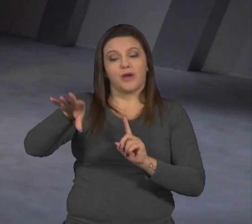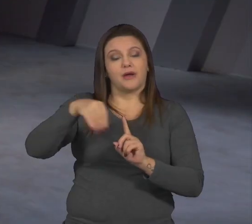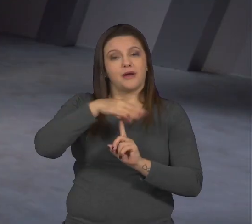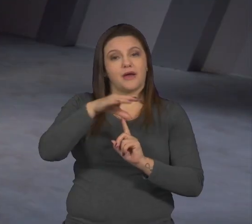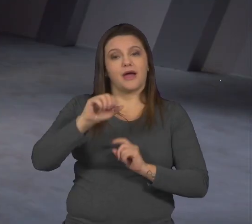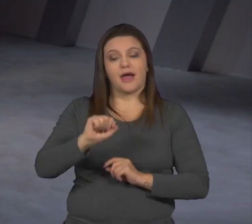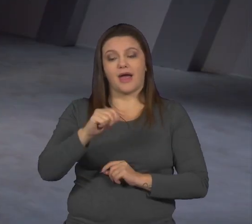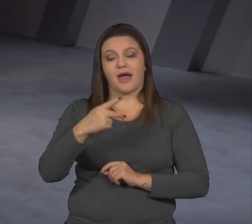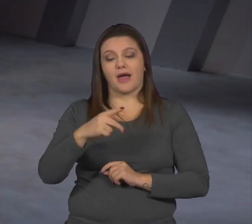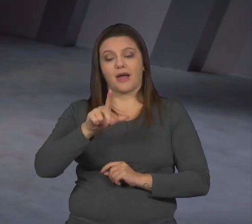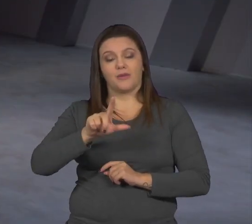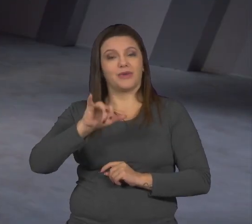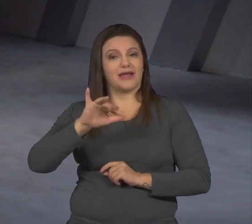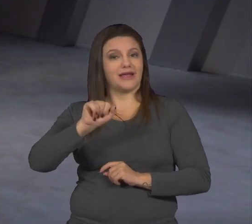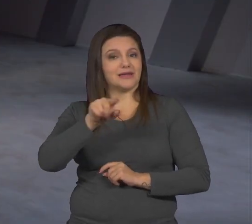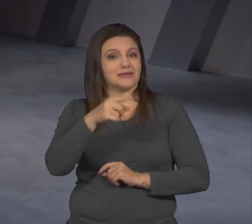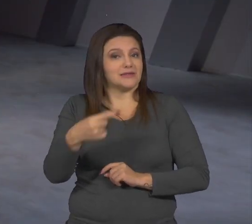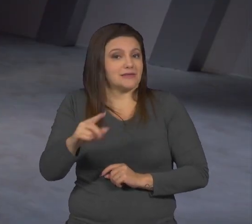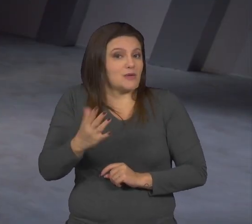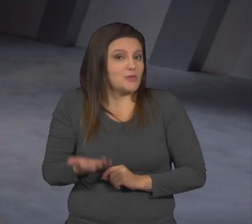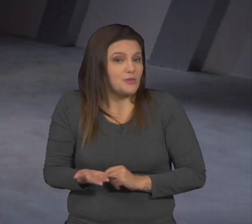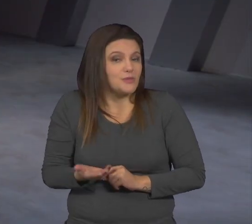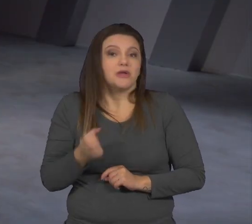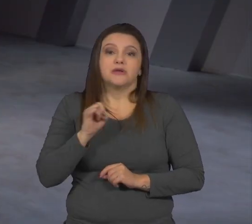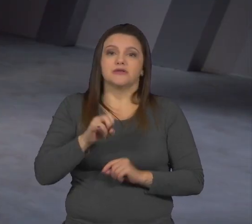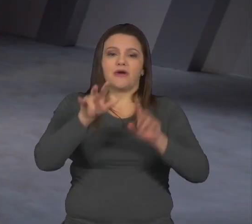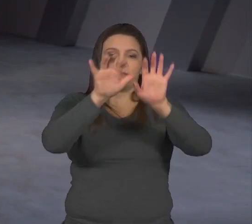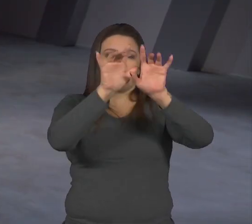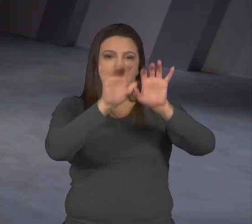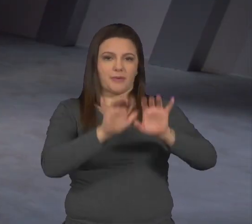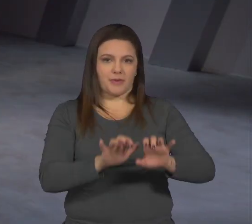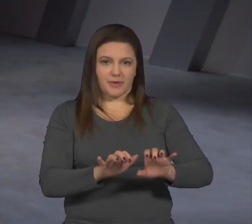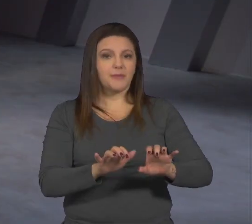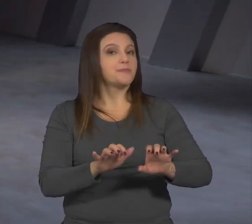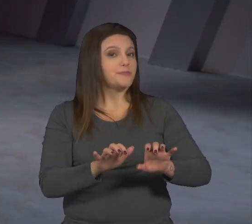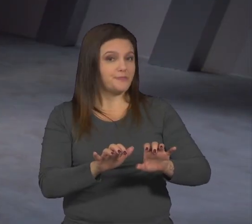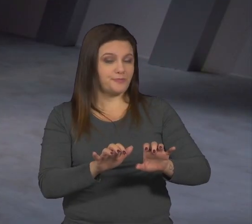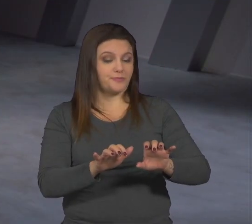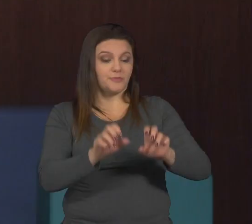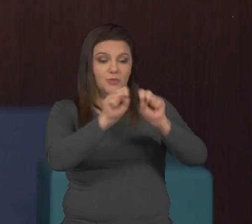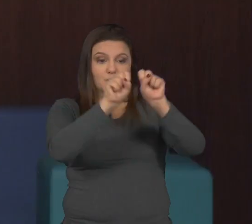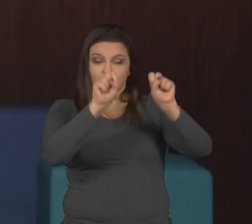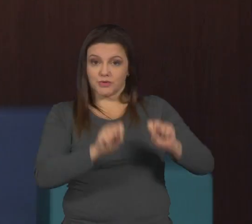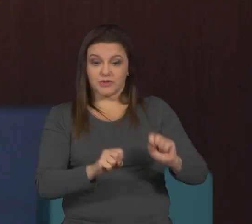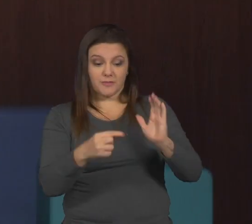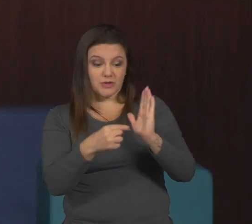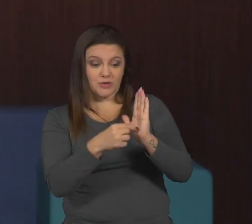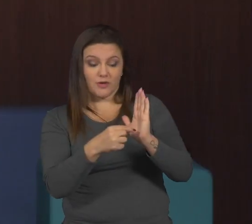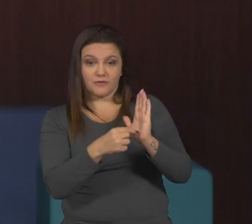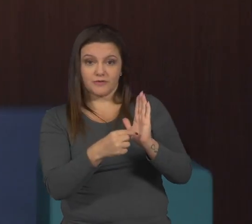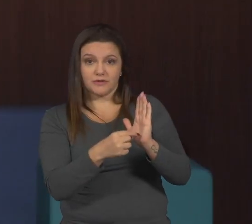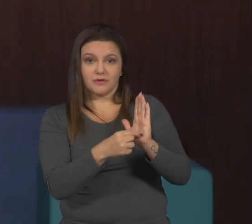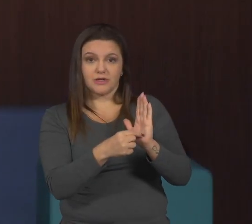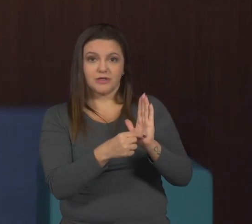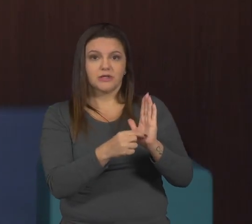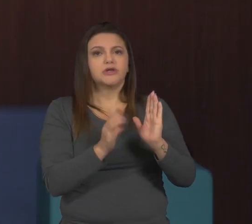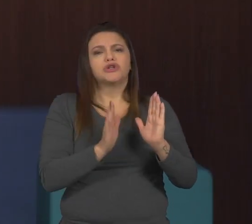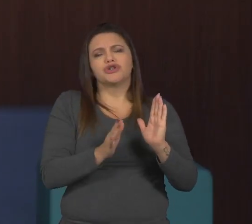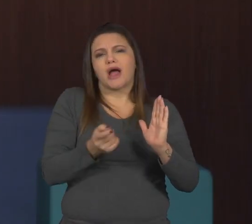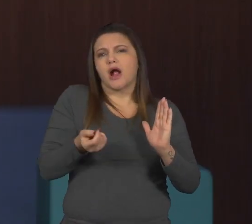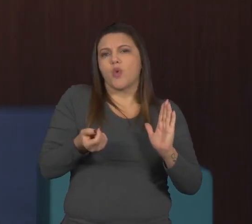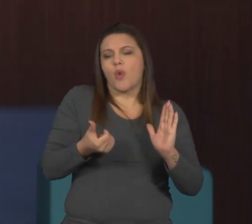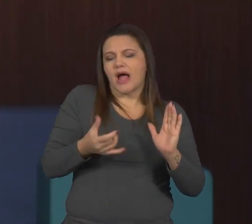que vocês usam para quando vocês vão desenvolver um sistema, um software, que já vem